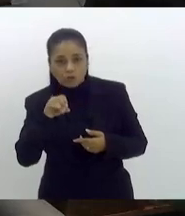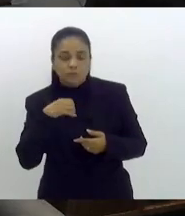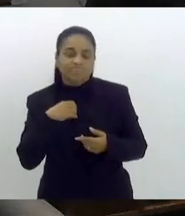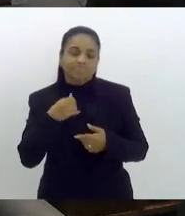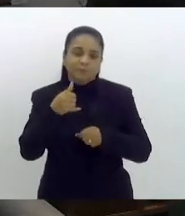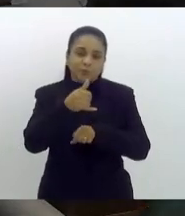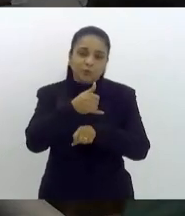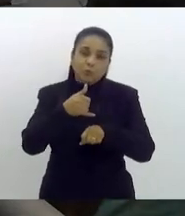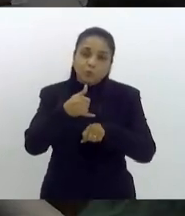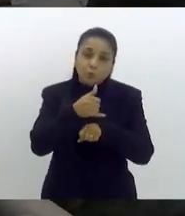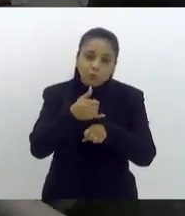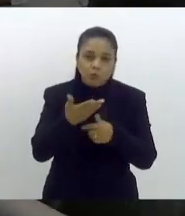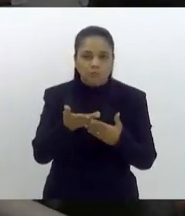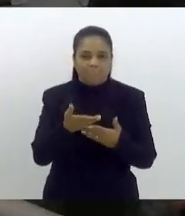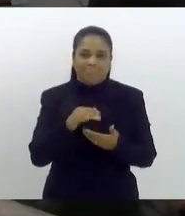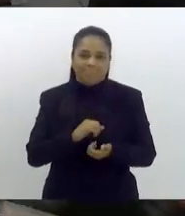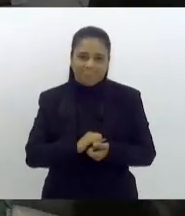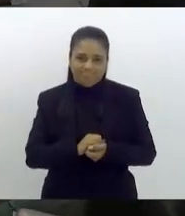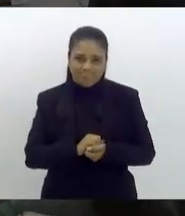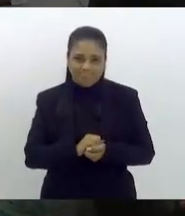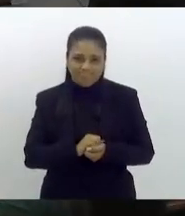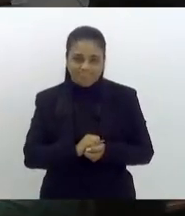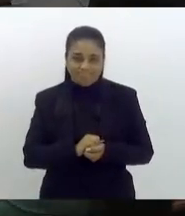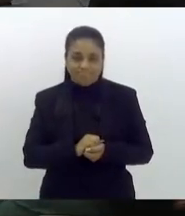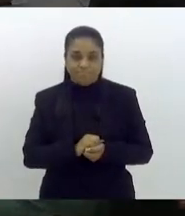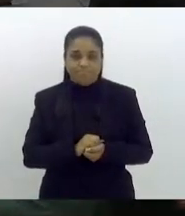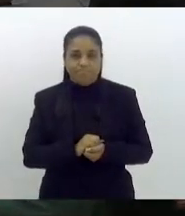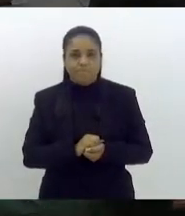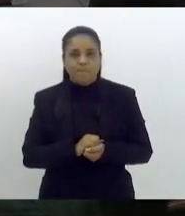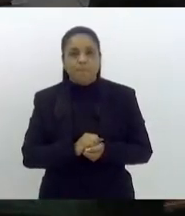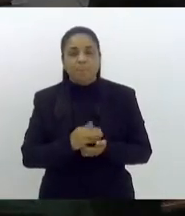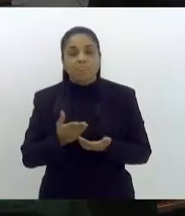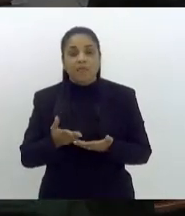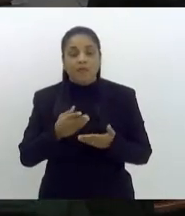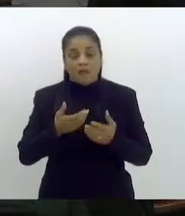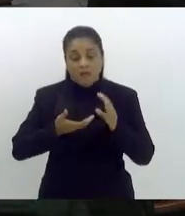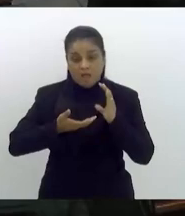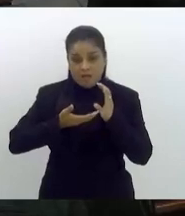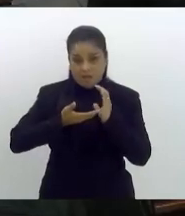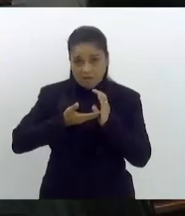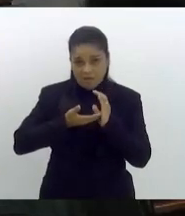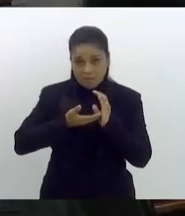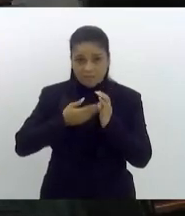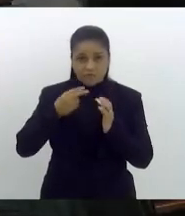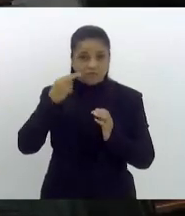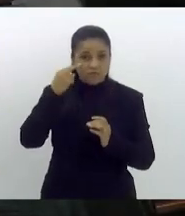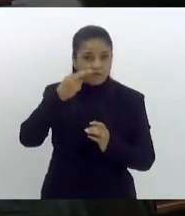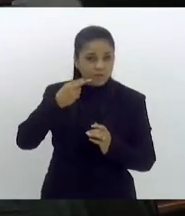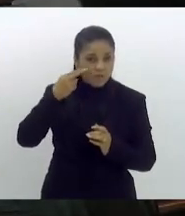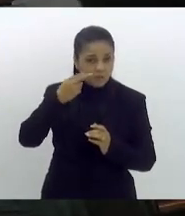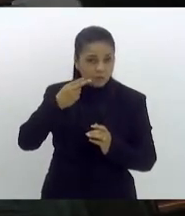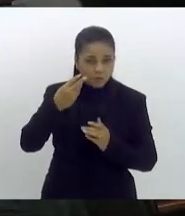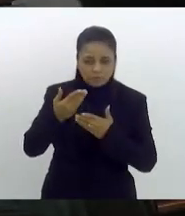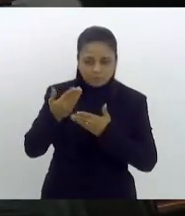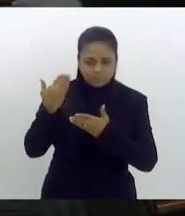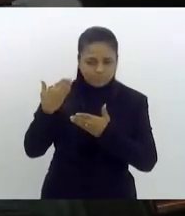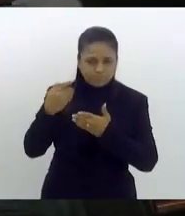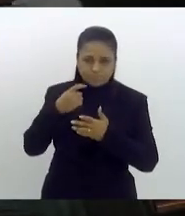saturada recentemente a câmara de vereadores do Rio de Janeiro